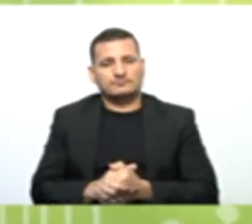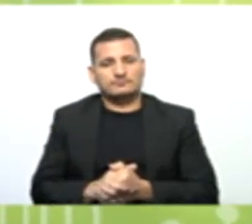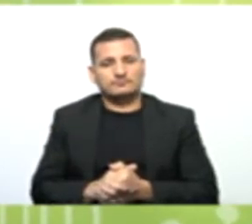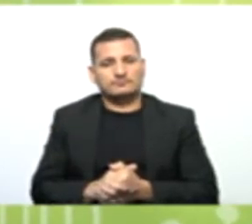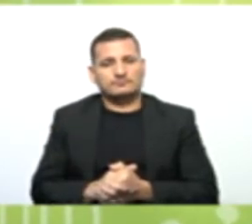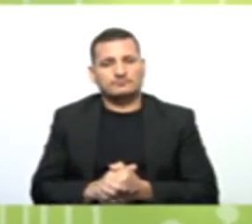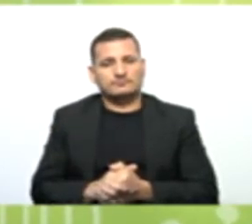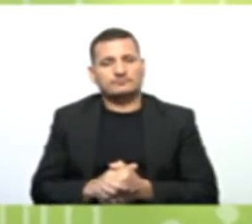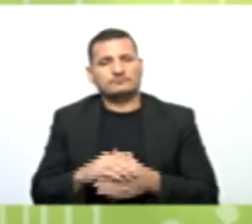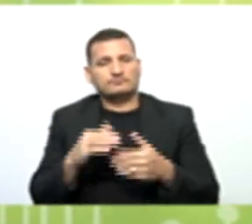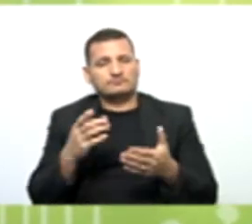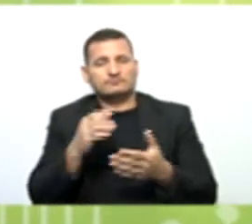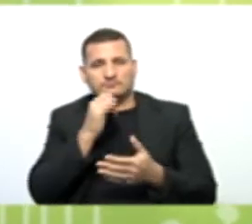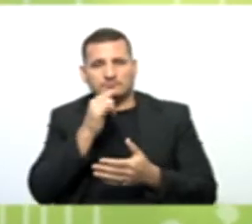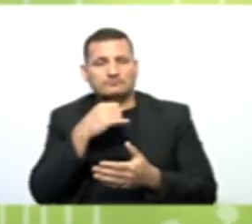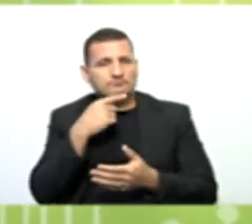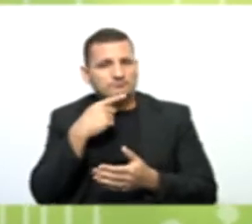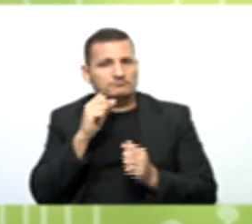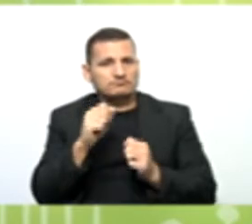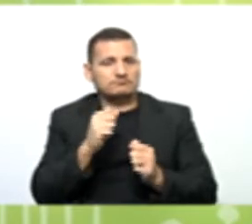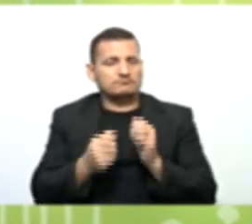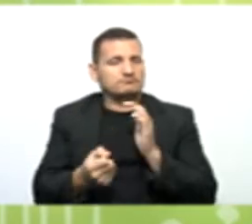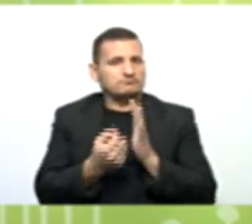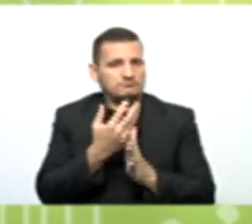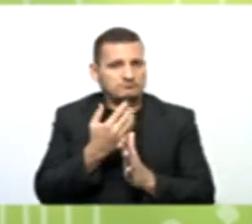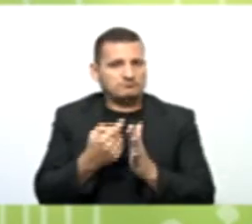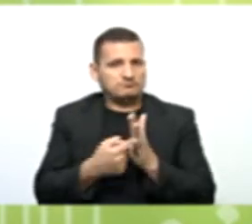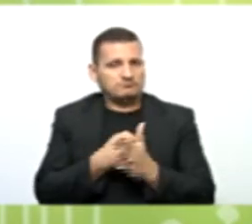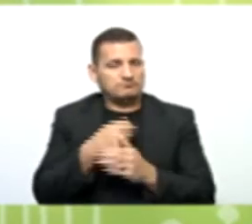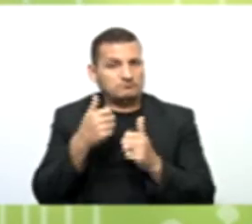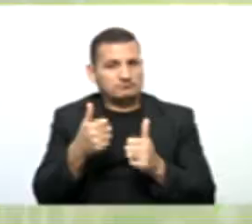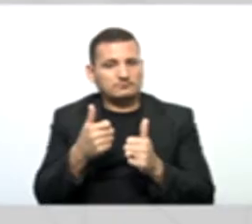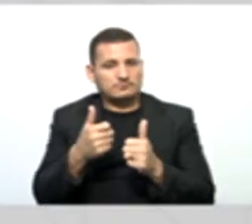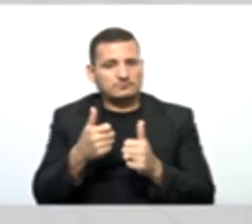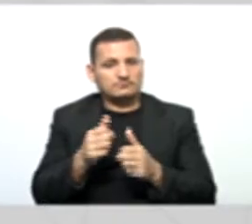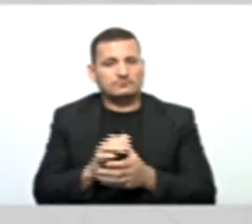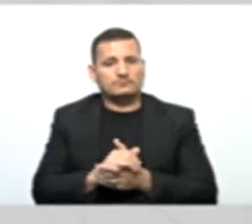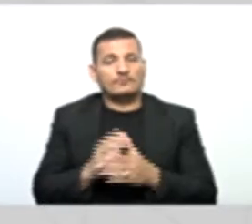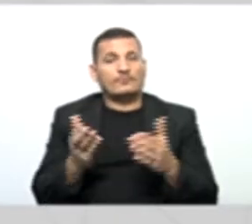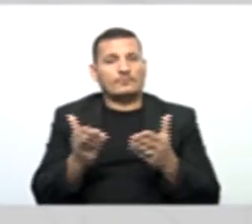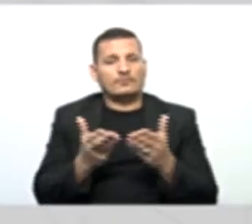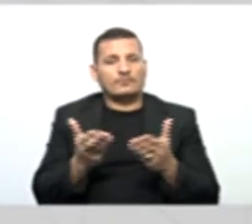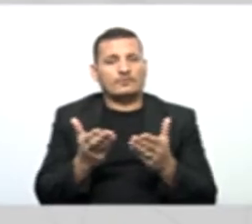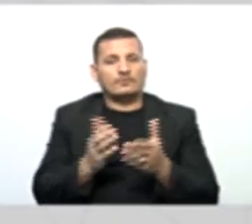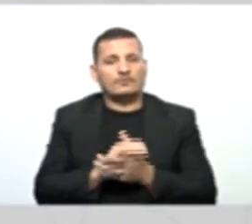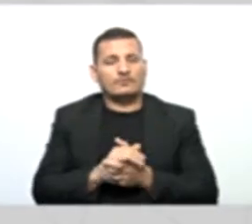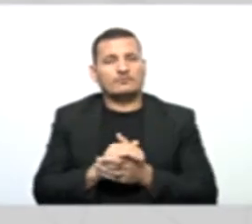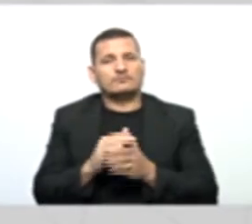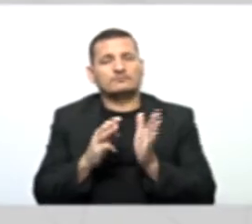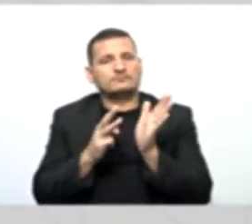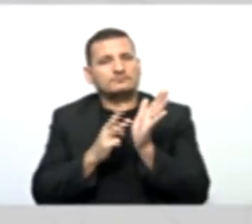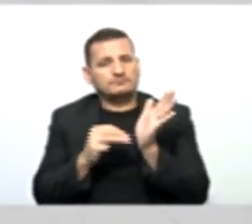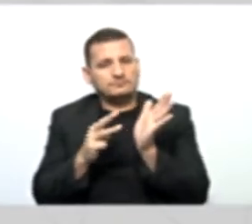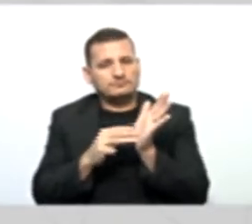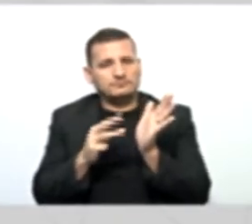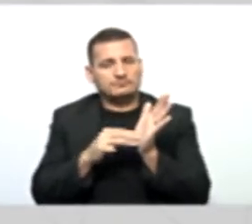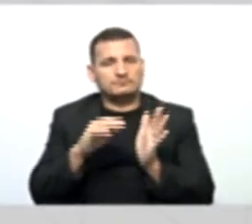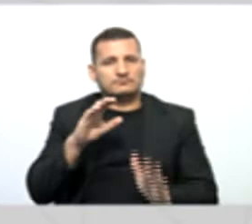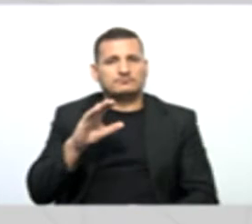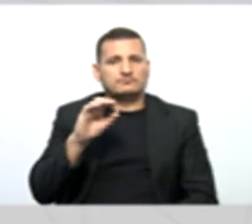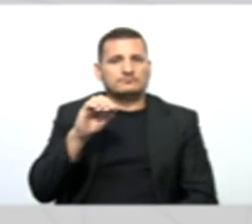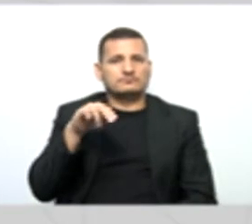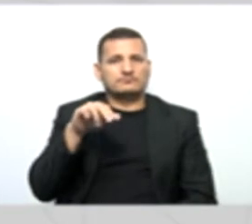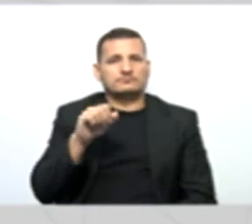Então, tá com alguma dúvida? Manda dúvida pra gente aqui que ainda dá tempo, beleza? Vamos passar agora para os métodos